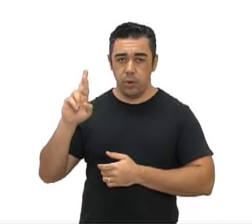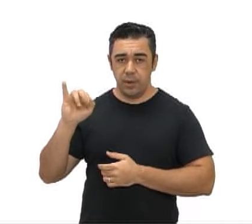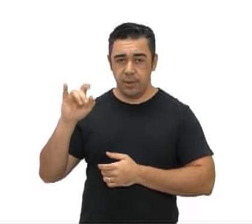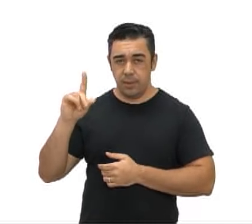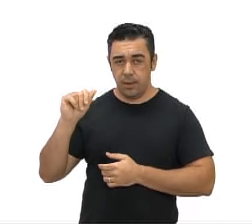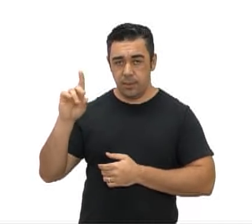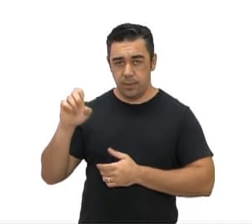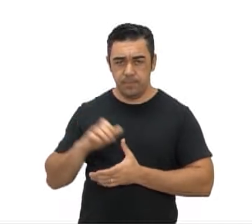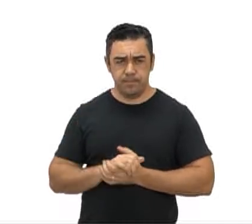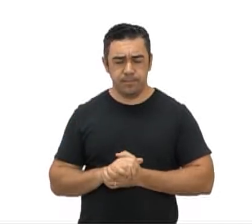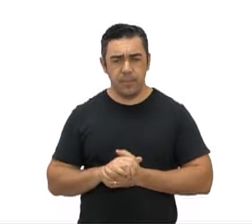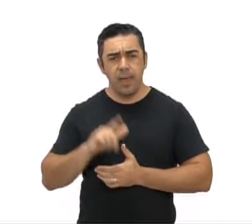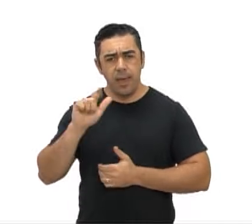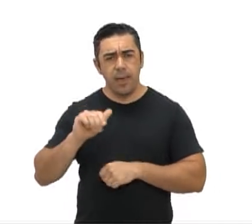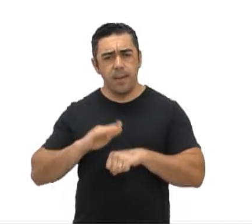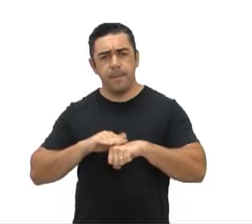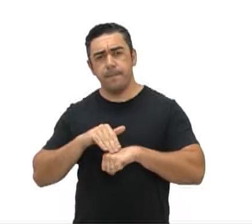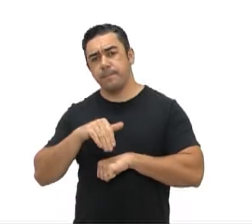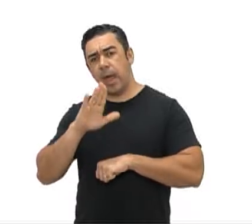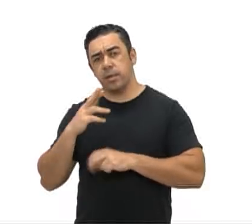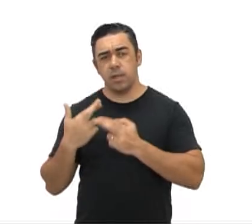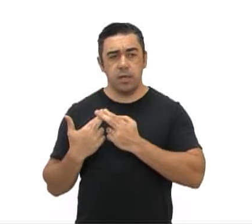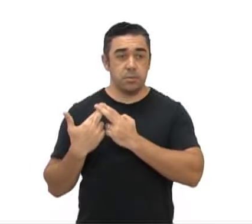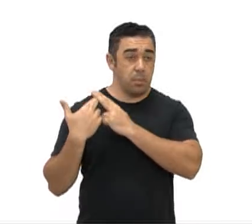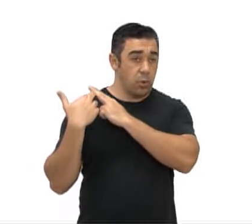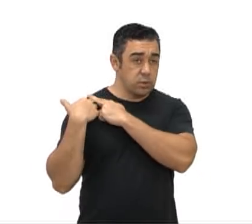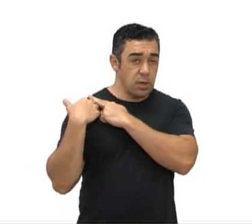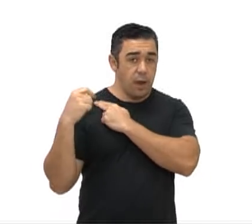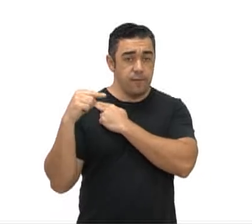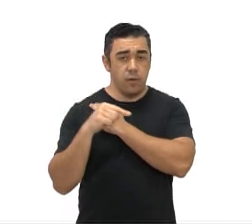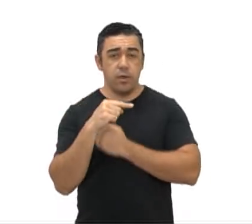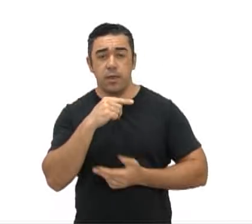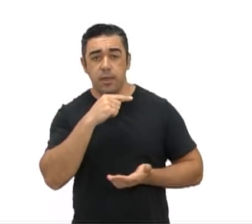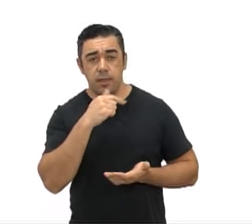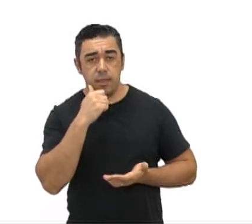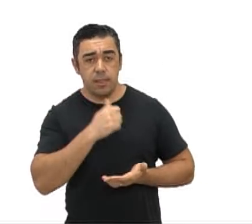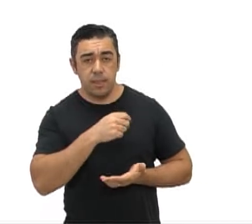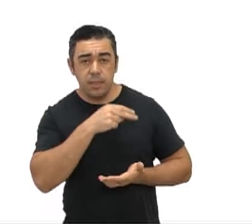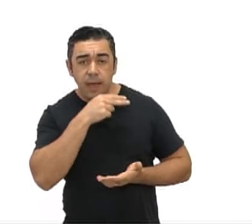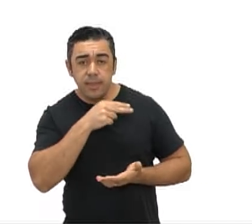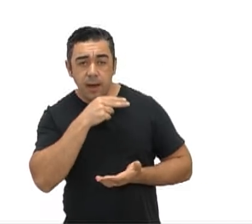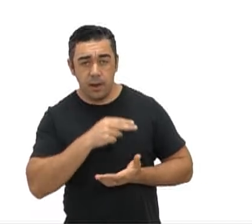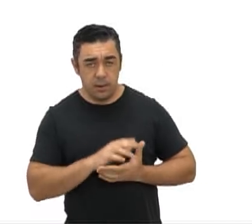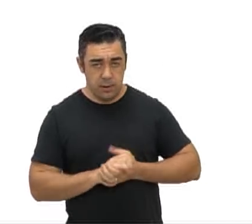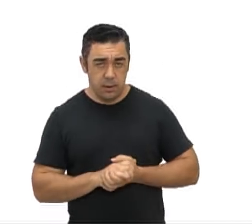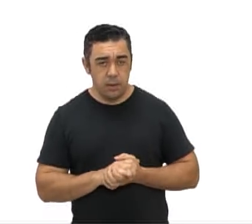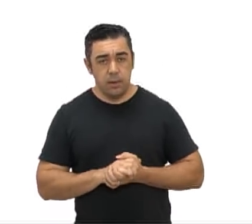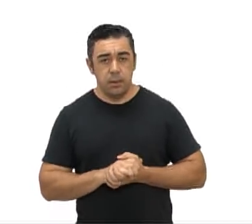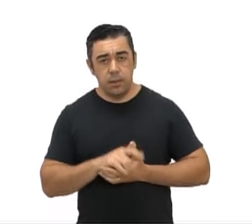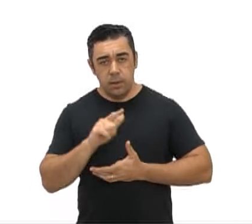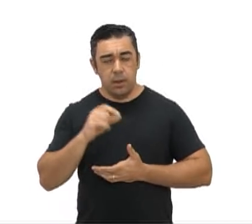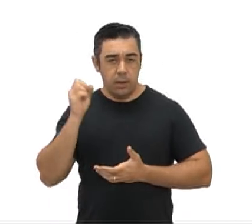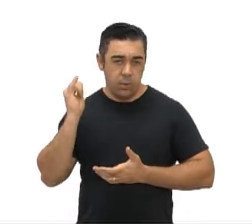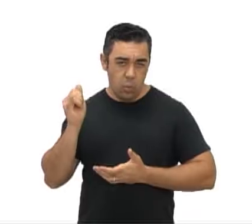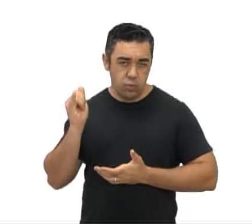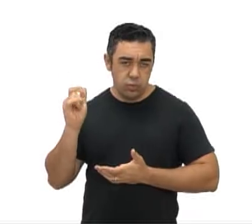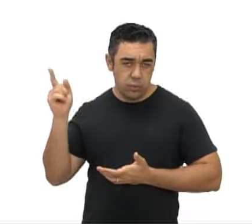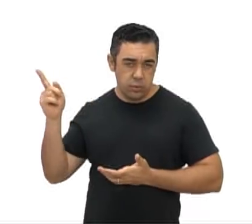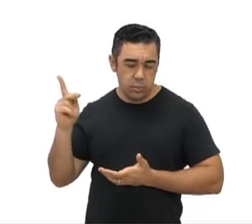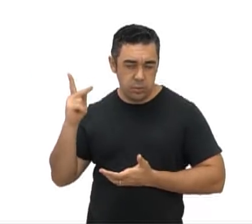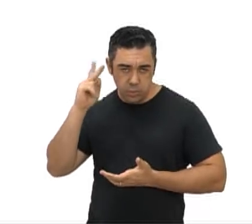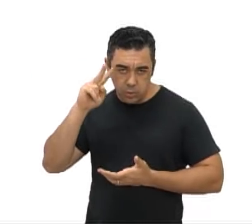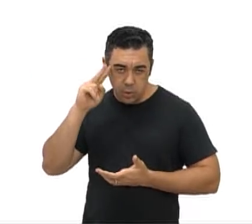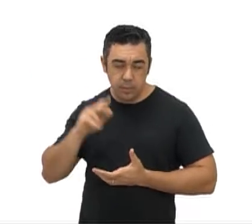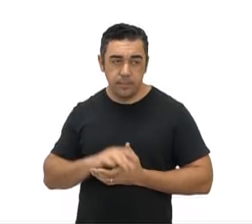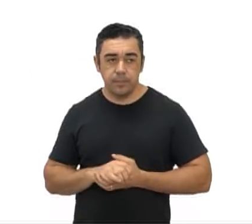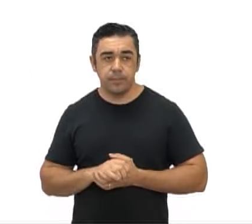exemplo, é a mais responsável das netas, né, pensando lá no conto da Chapeuzinho Vermelho. Né?